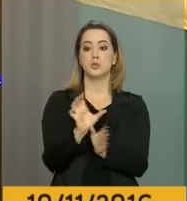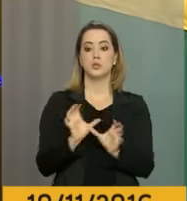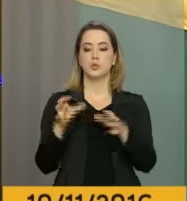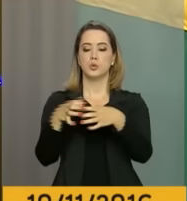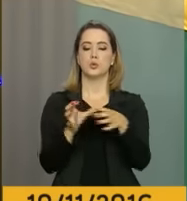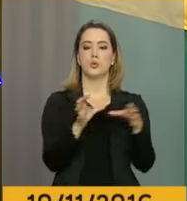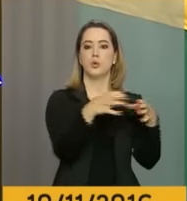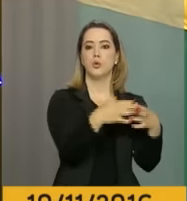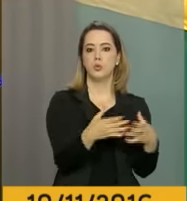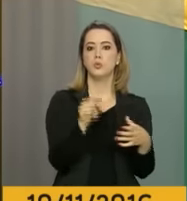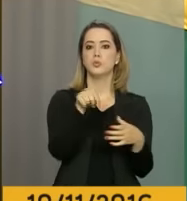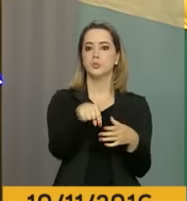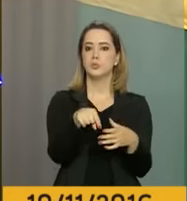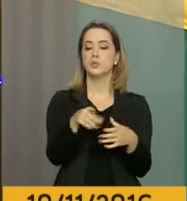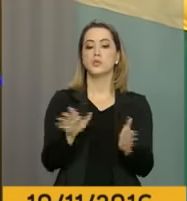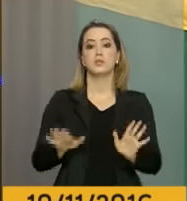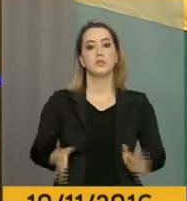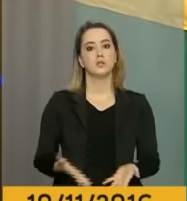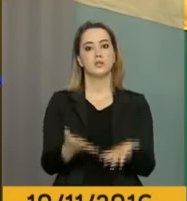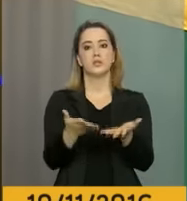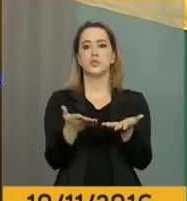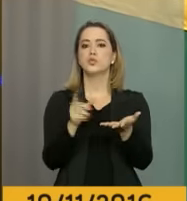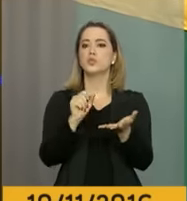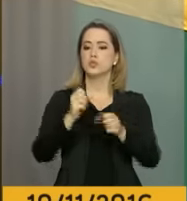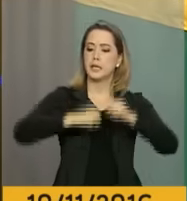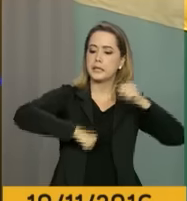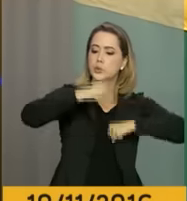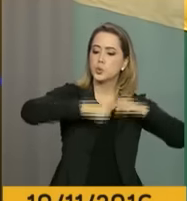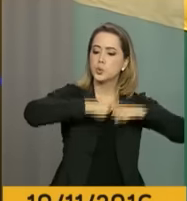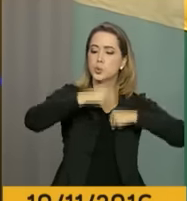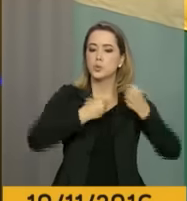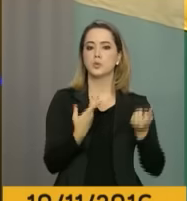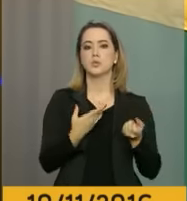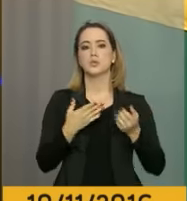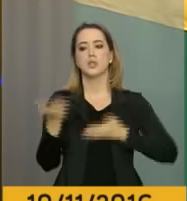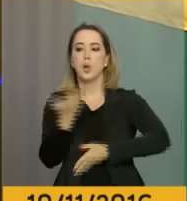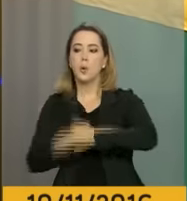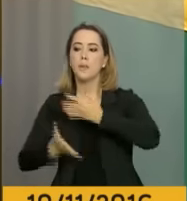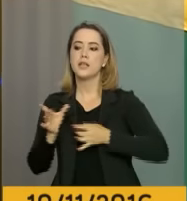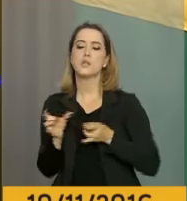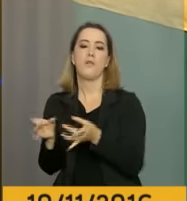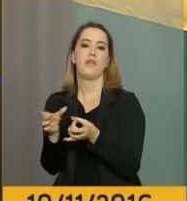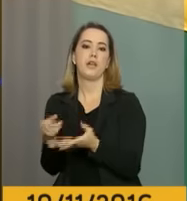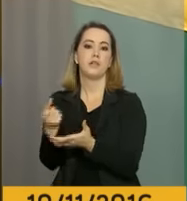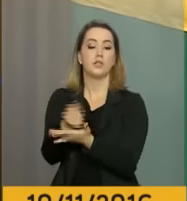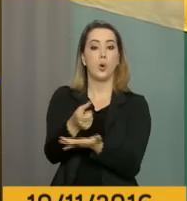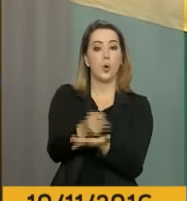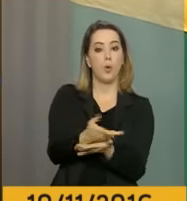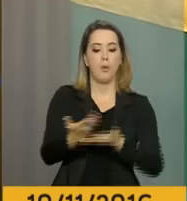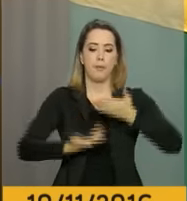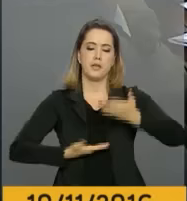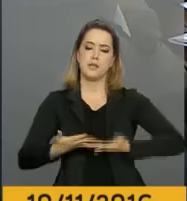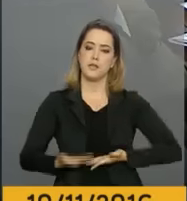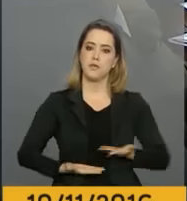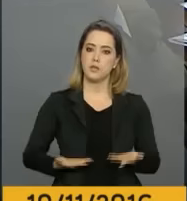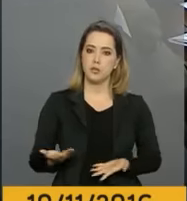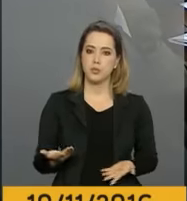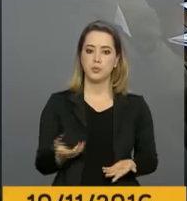setores que são geradores de avanços industriais, de avanços comerciais, de avanços de serviços